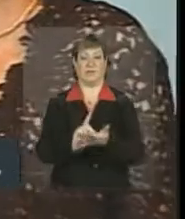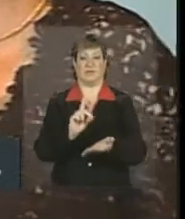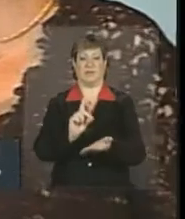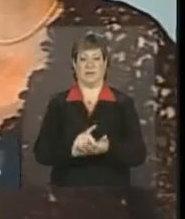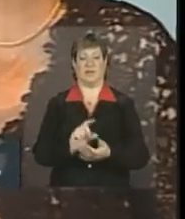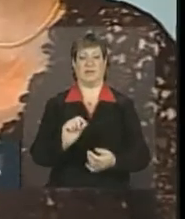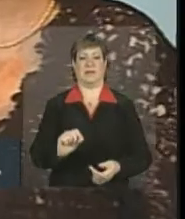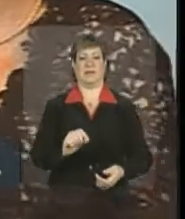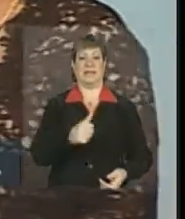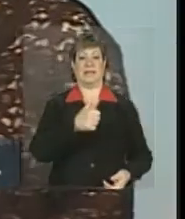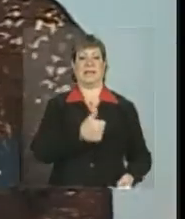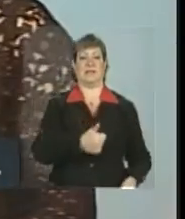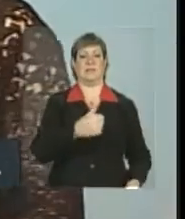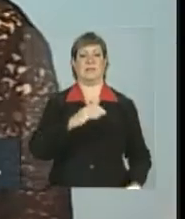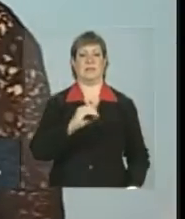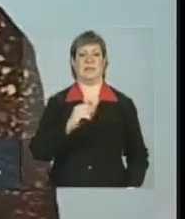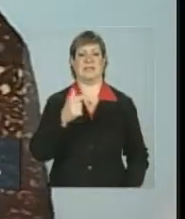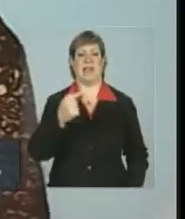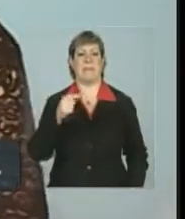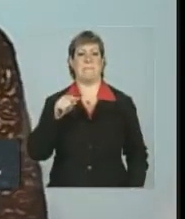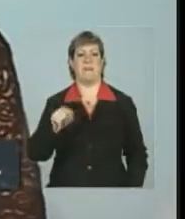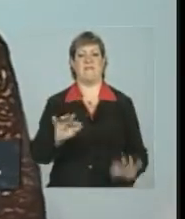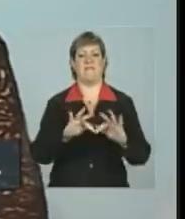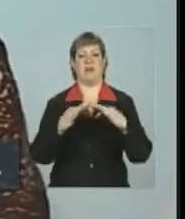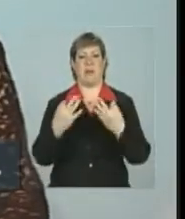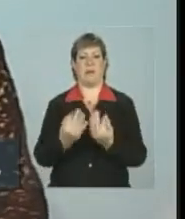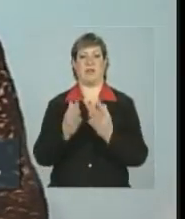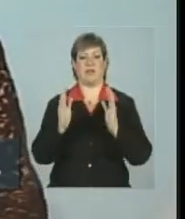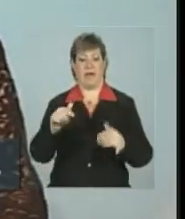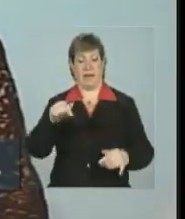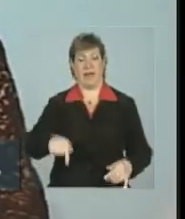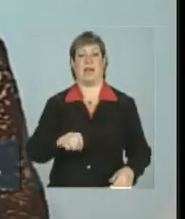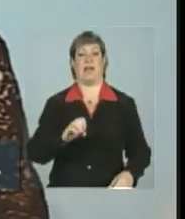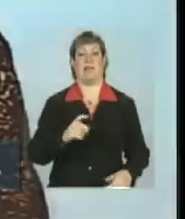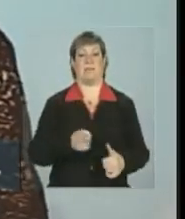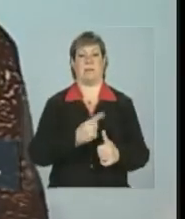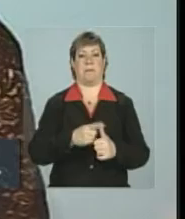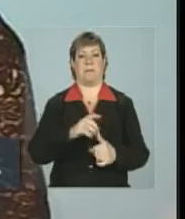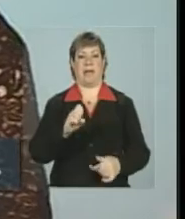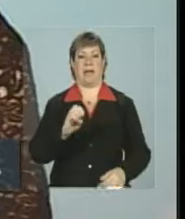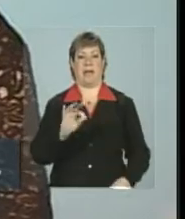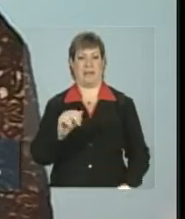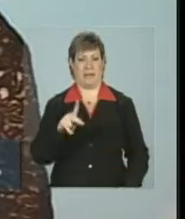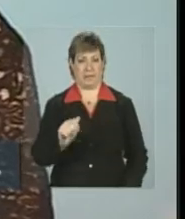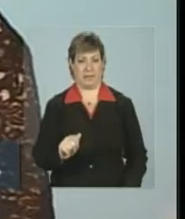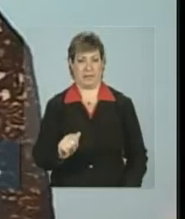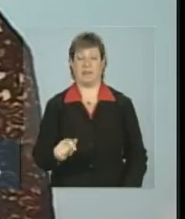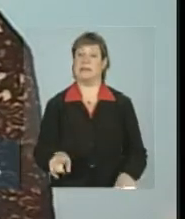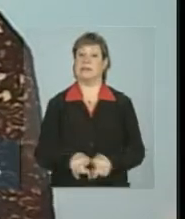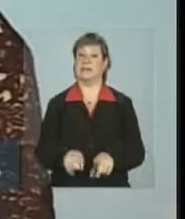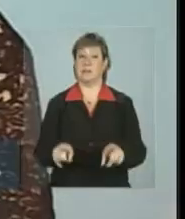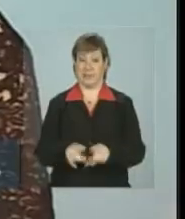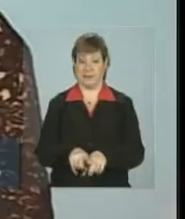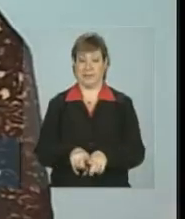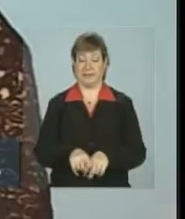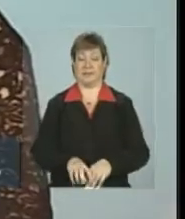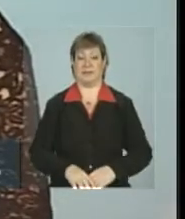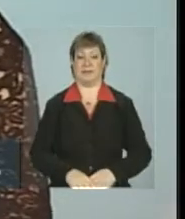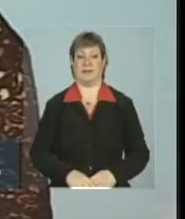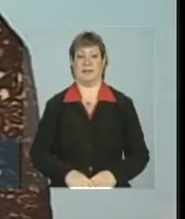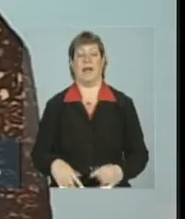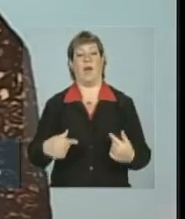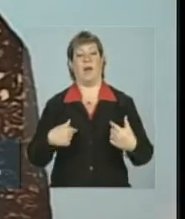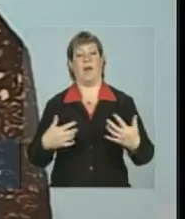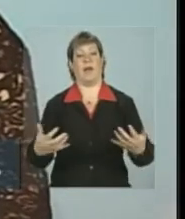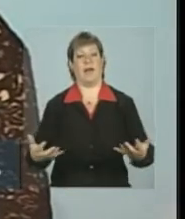São mais de 107 mil famílias nessa primeira etapa. E, além disso, eu